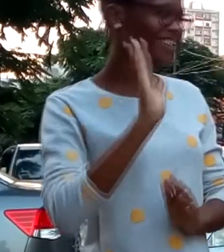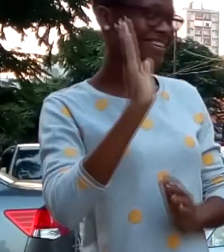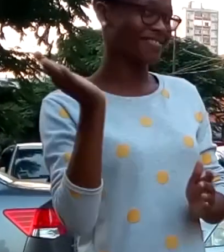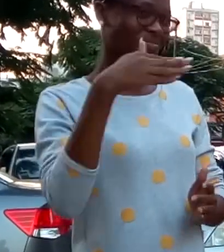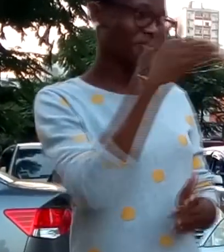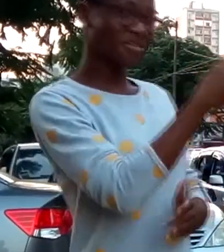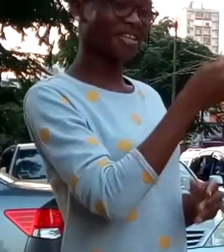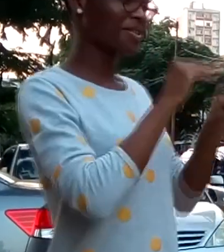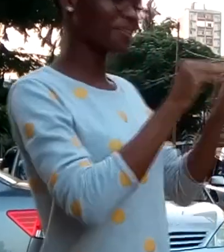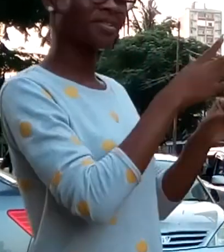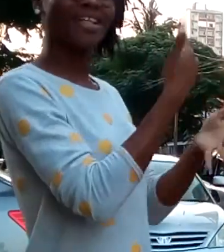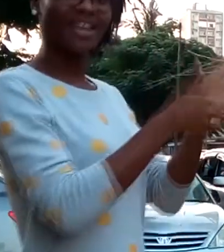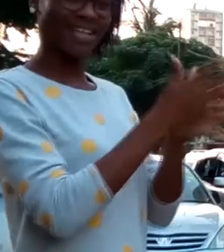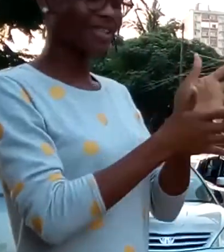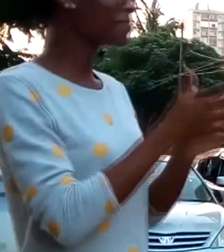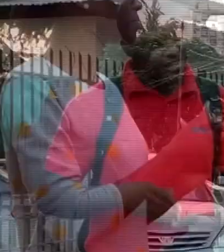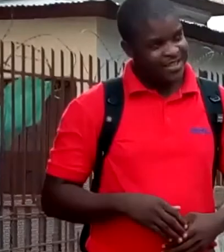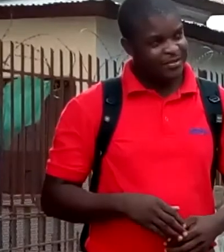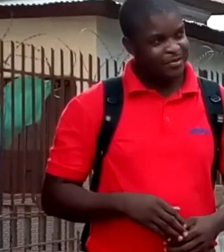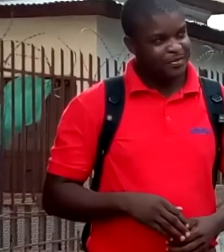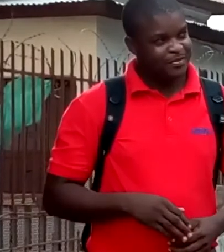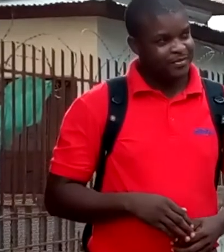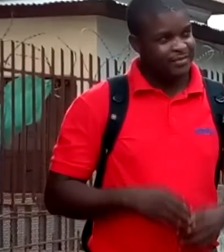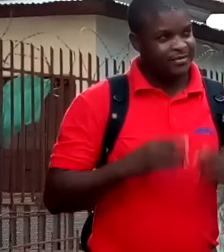Moçambicana. Aprenda como felicitá-la.